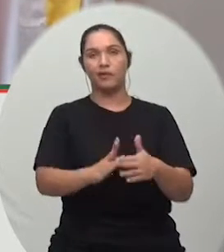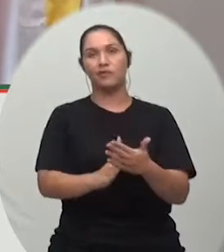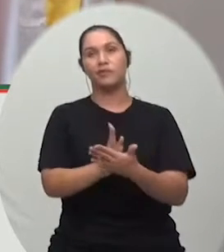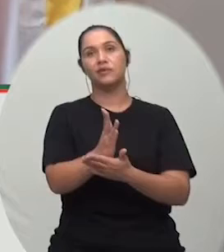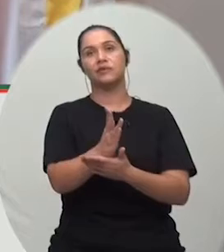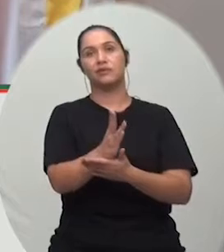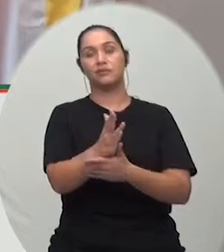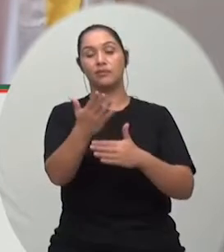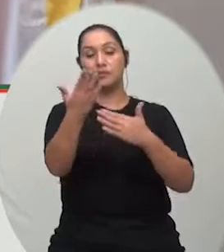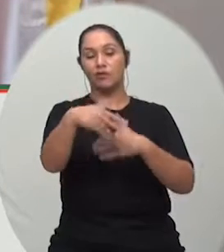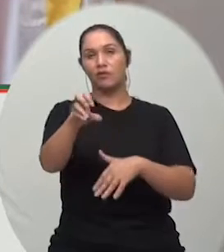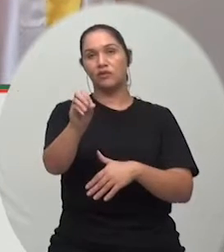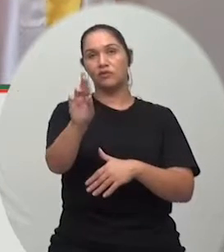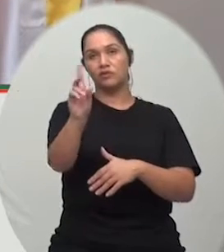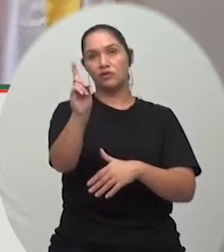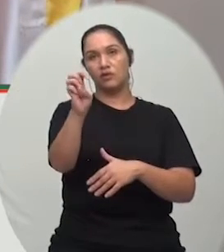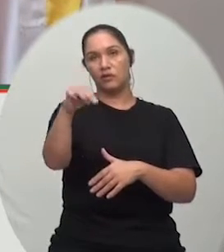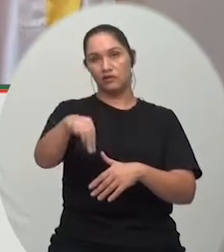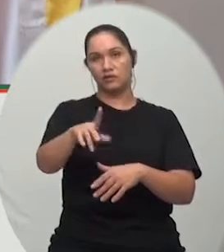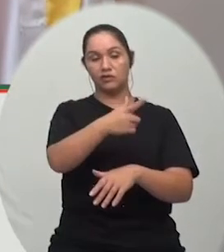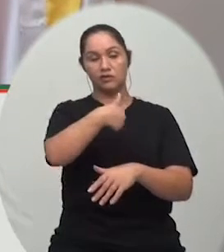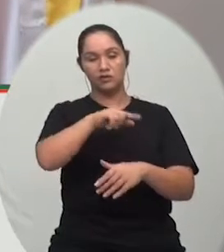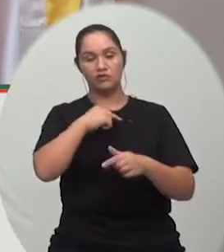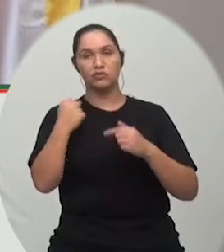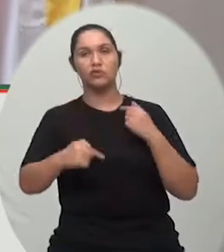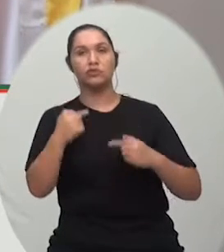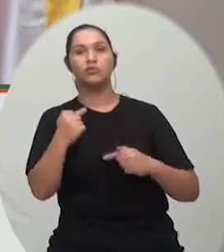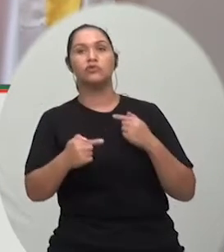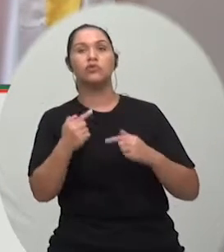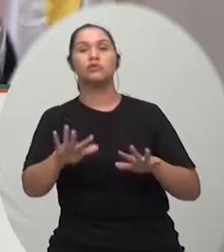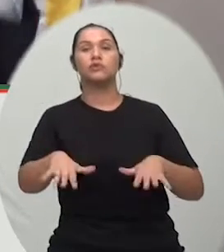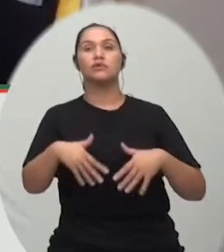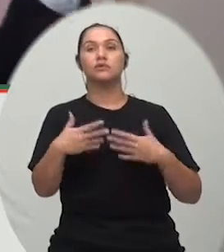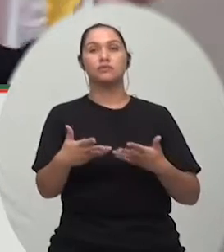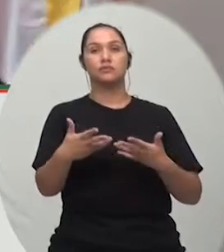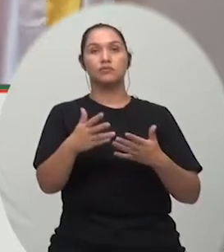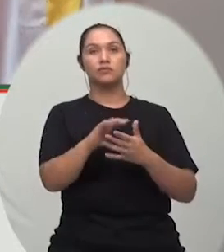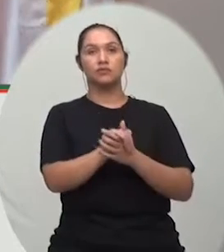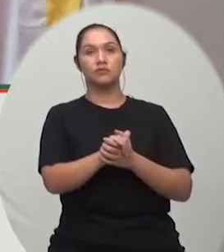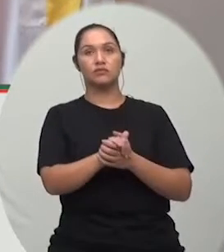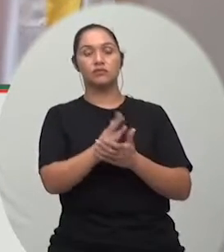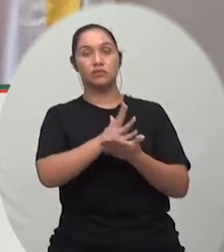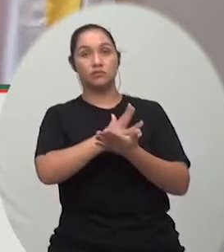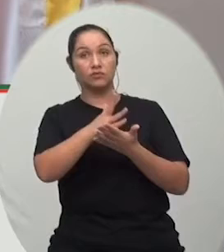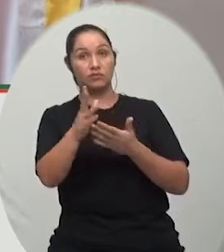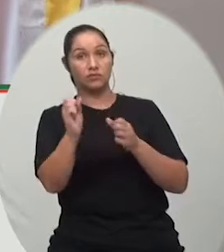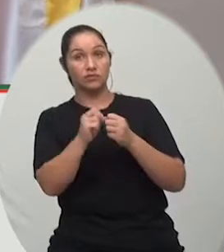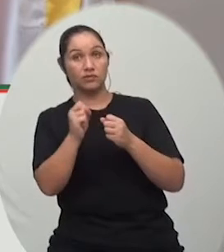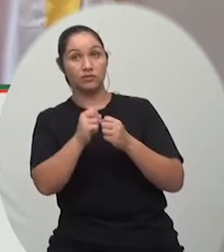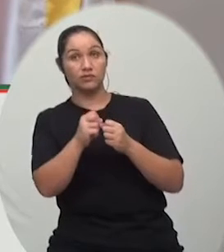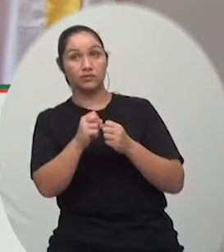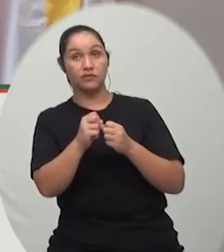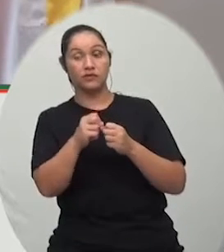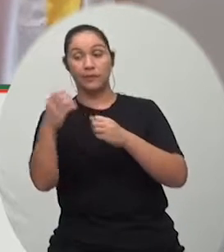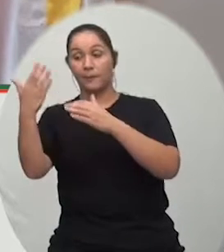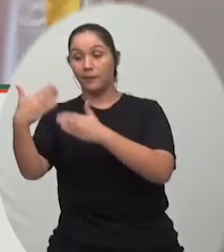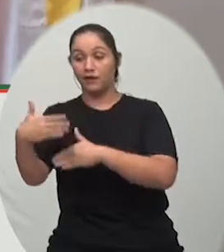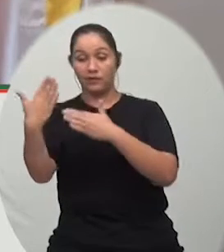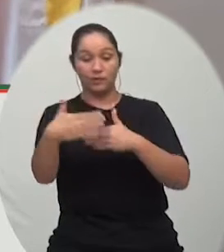Damásio e aí foi decidido que passariam a aplicar simulados do exame da OAB, passariam